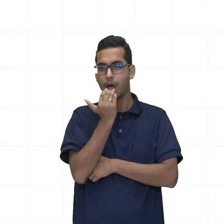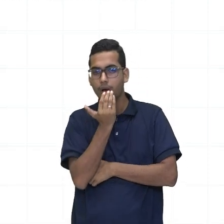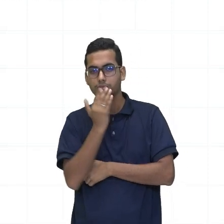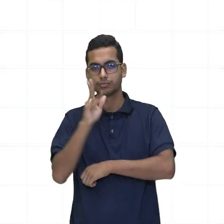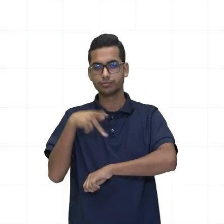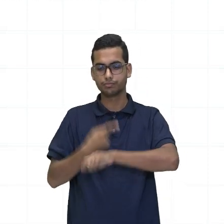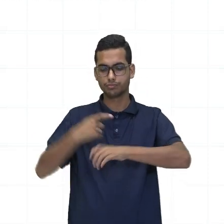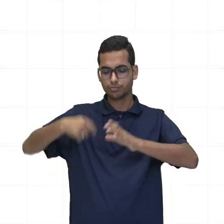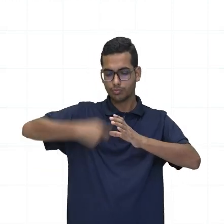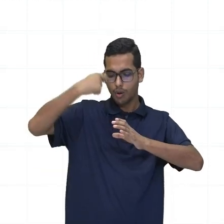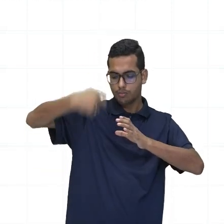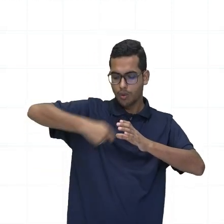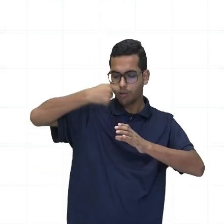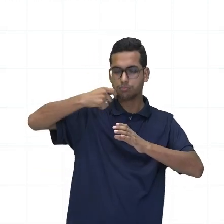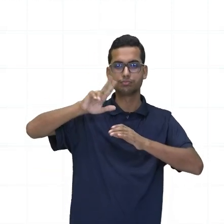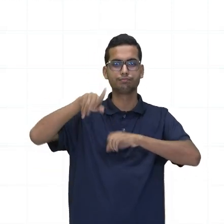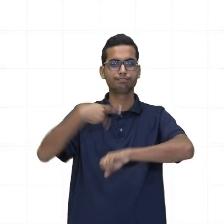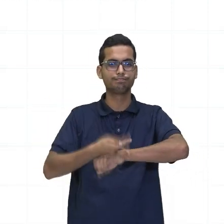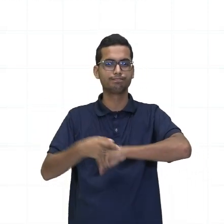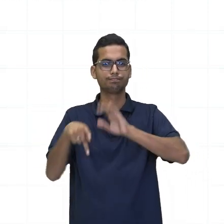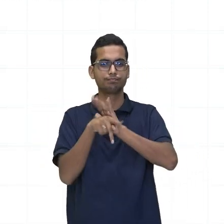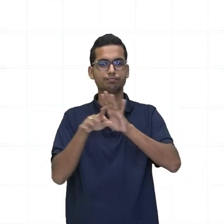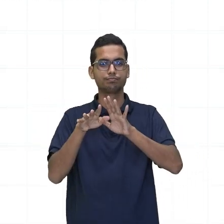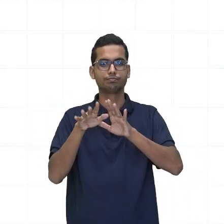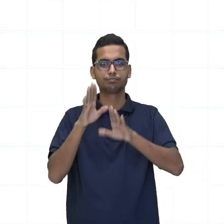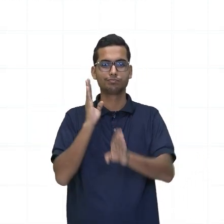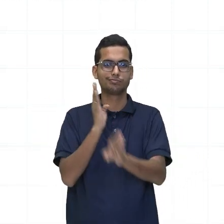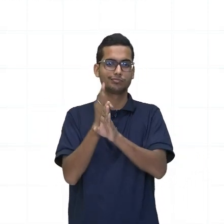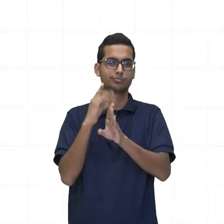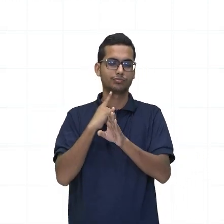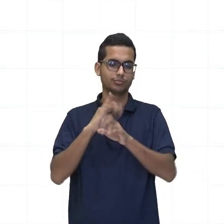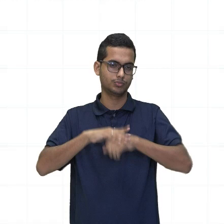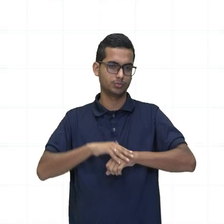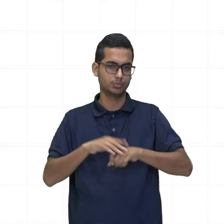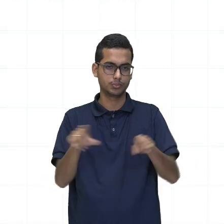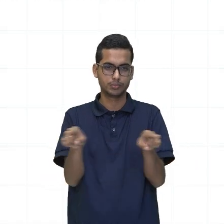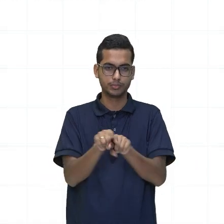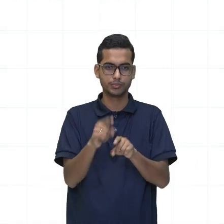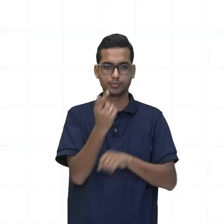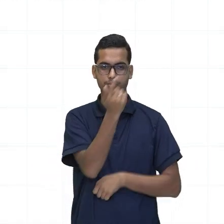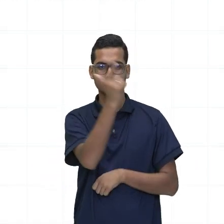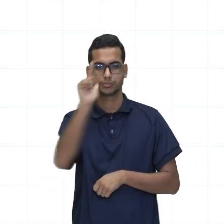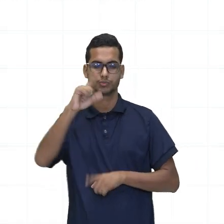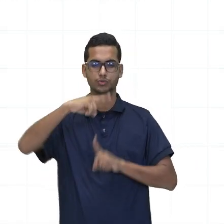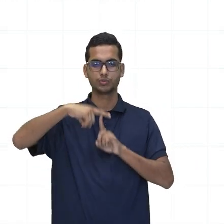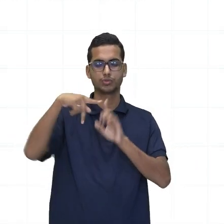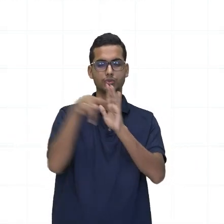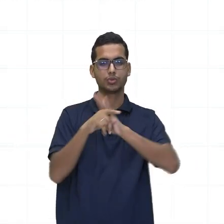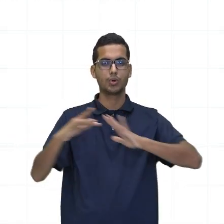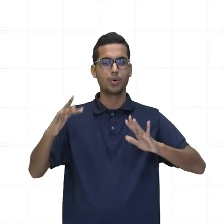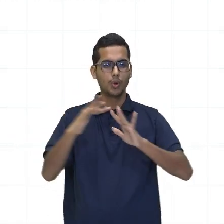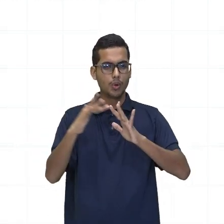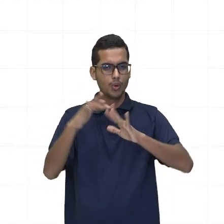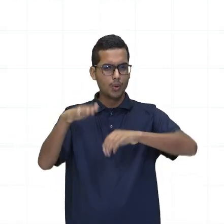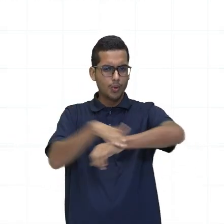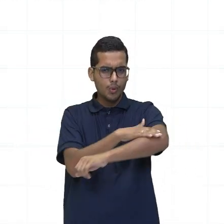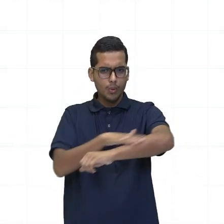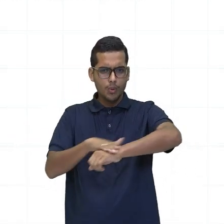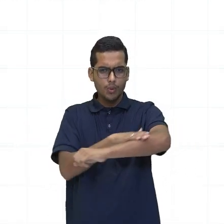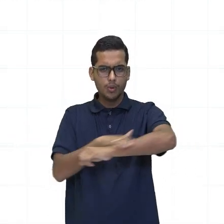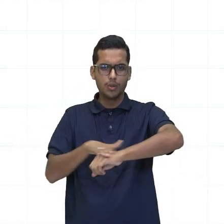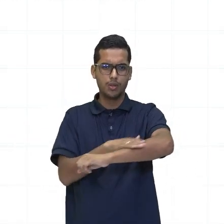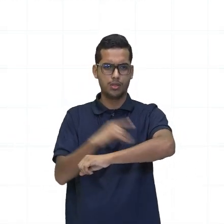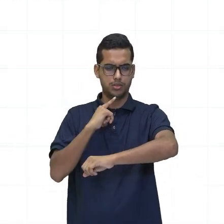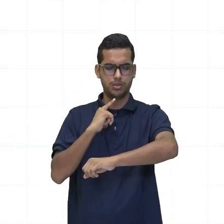infectar por essa doença é quando esse inseto ele chega até a nossa pele, né, geralmente em locais onde há a